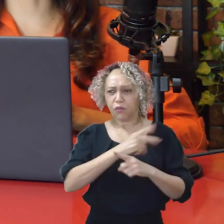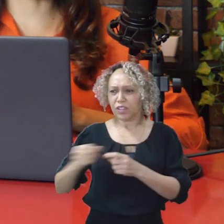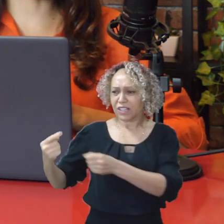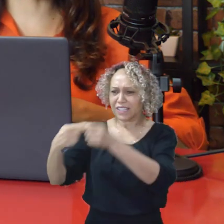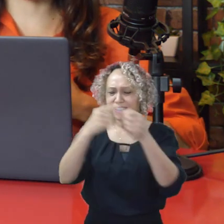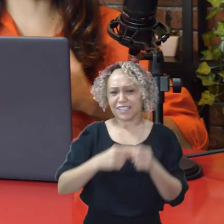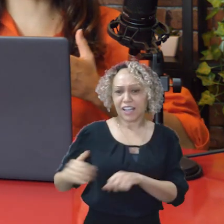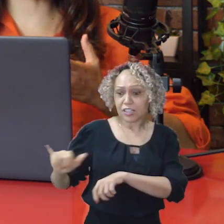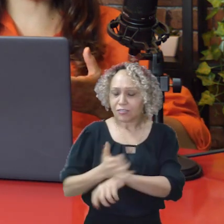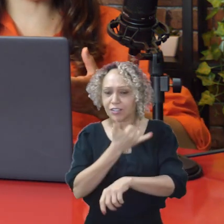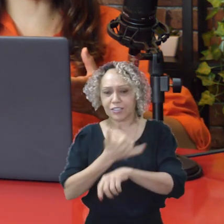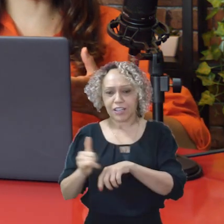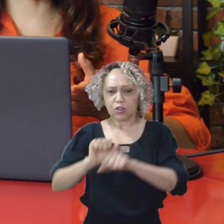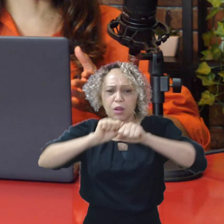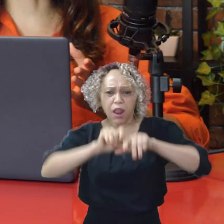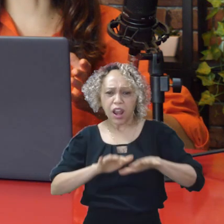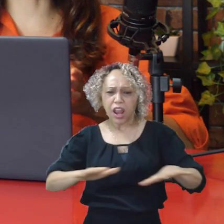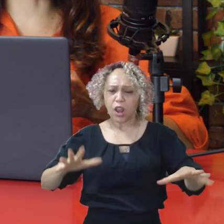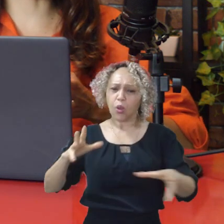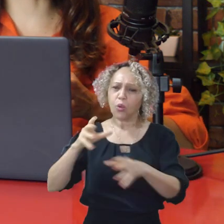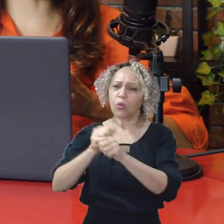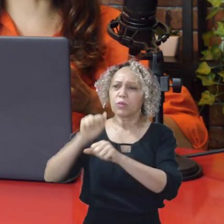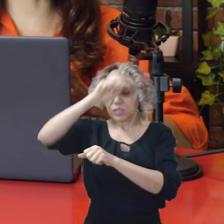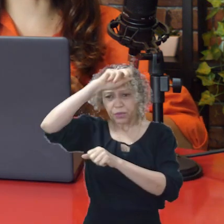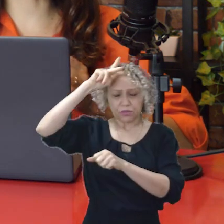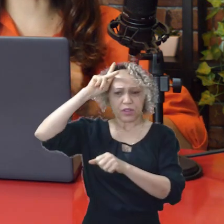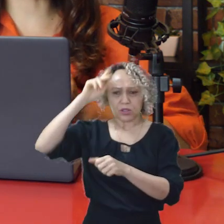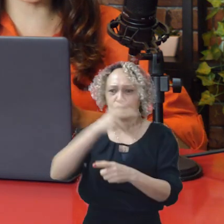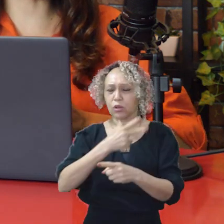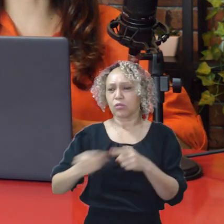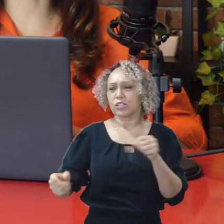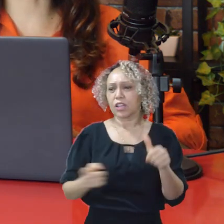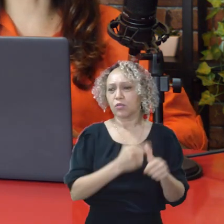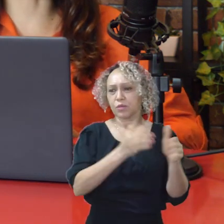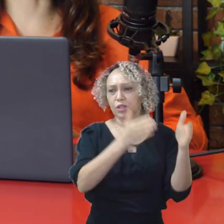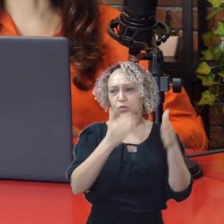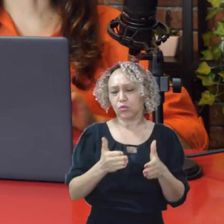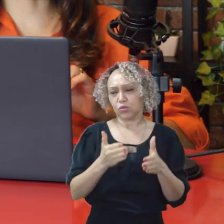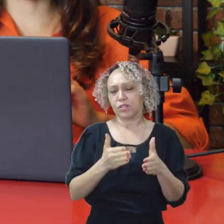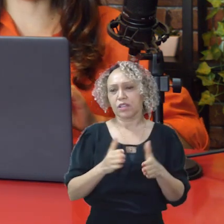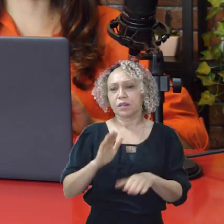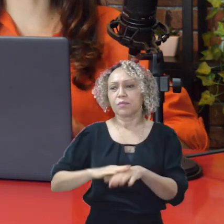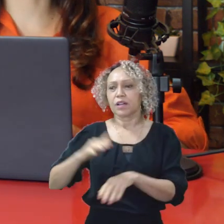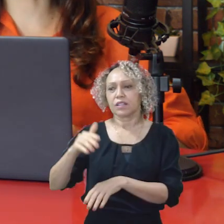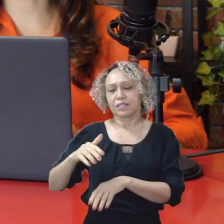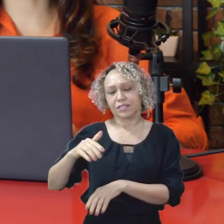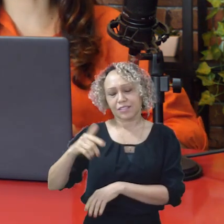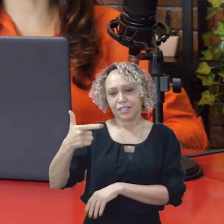com vitória em cidades estratégicas, expandindo o número de prefeituras conquistadas no primeiro turno e passando